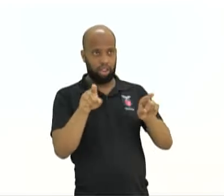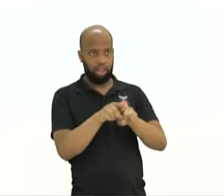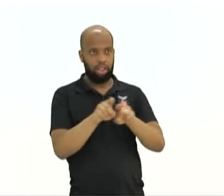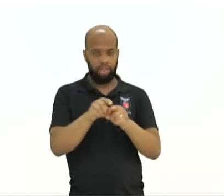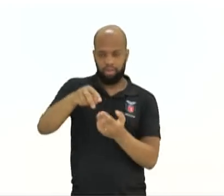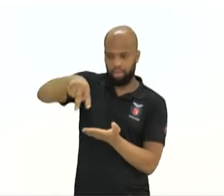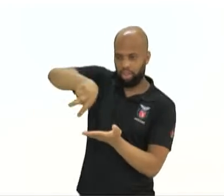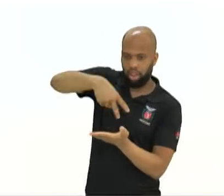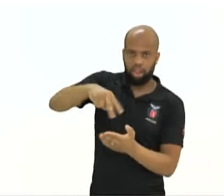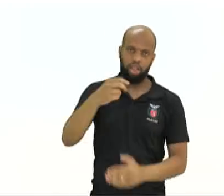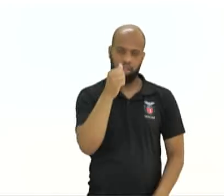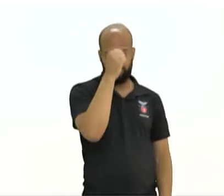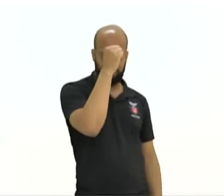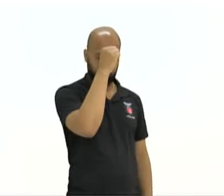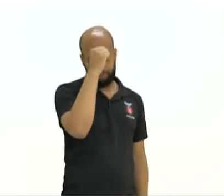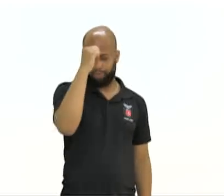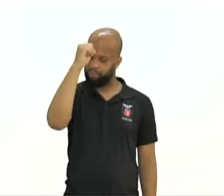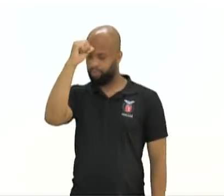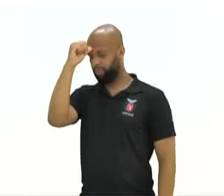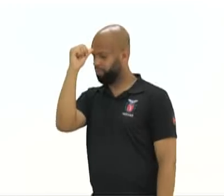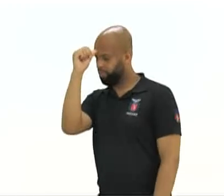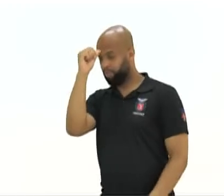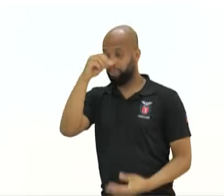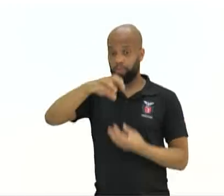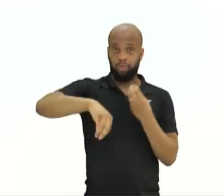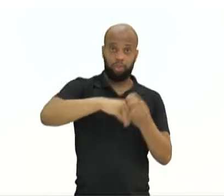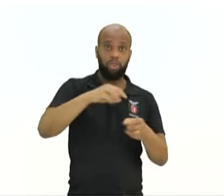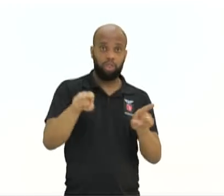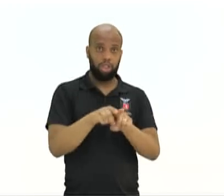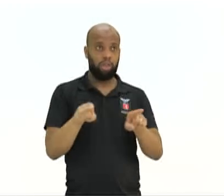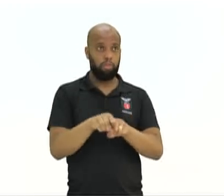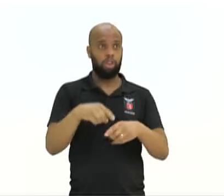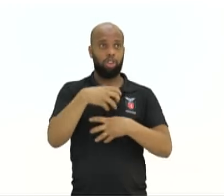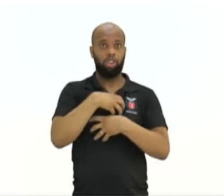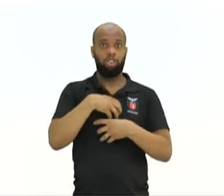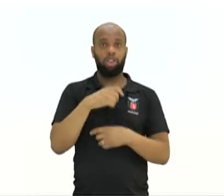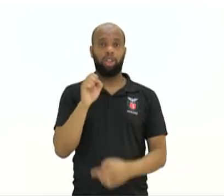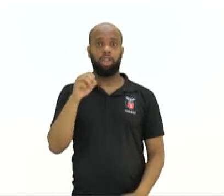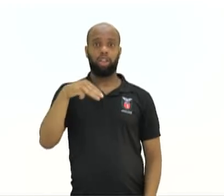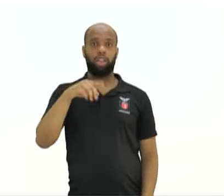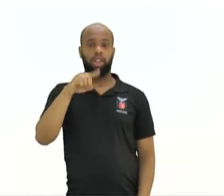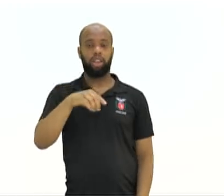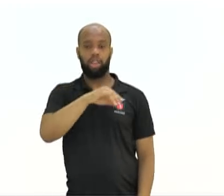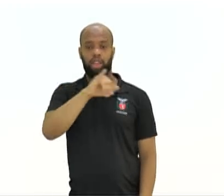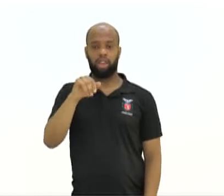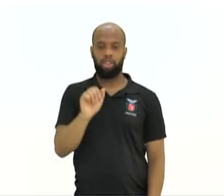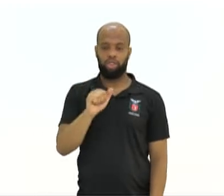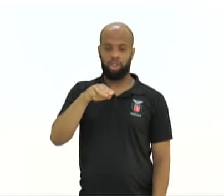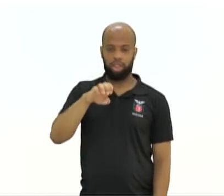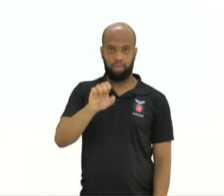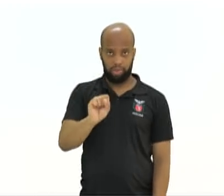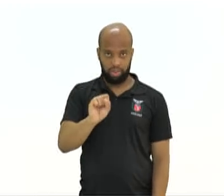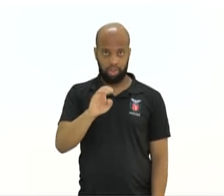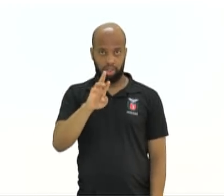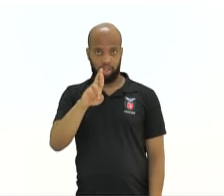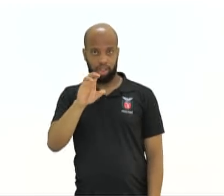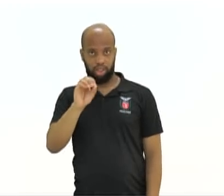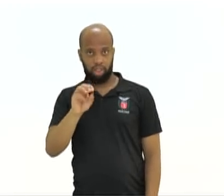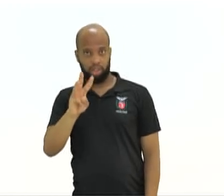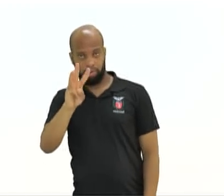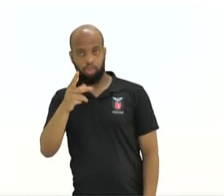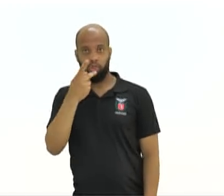dança indiana. E também foi inspirado por passos usados pelo cantor James Brown, que ele mesmo chamava de